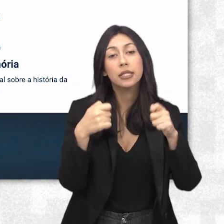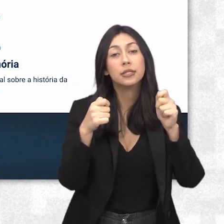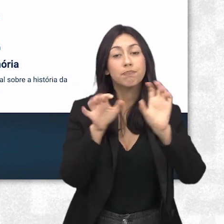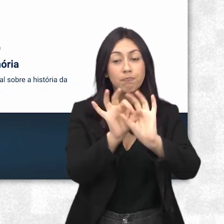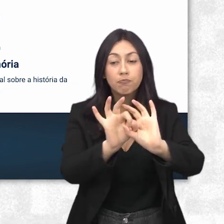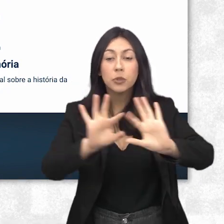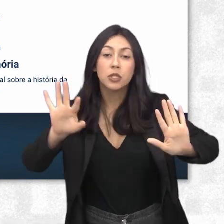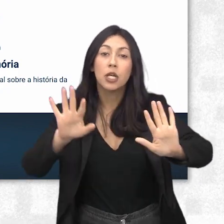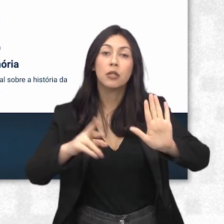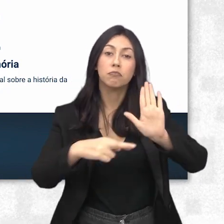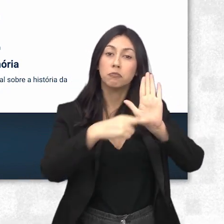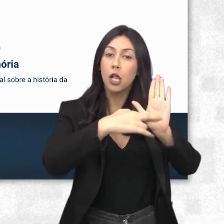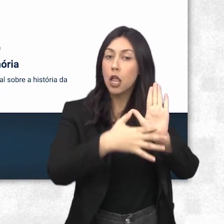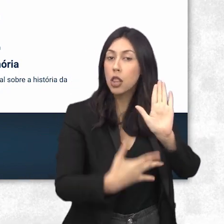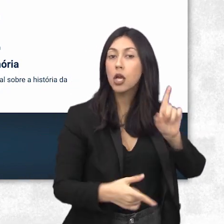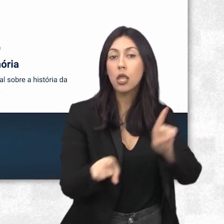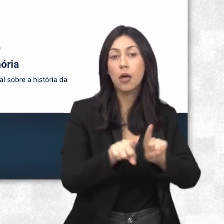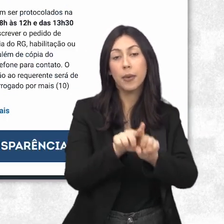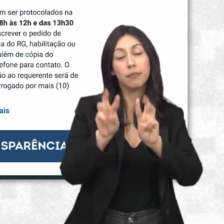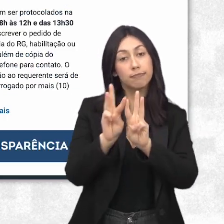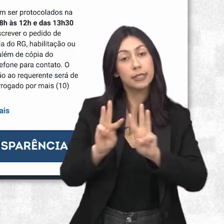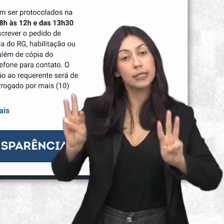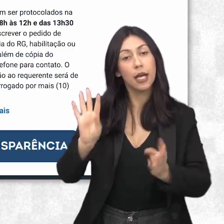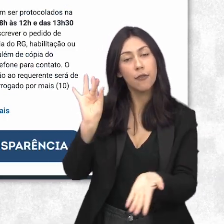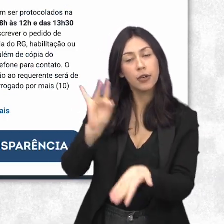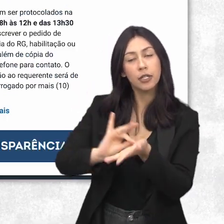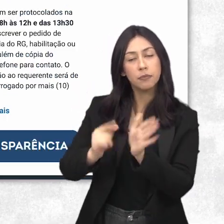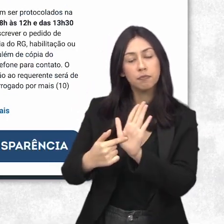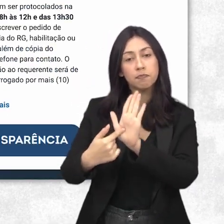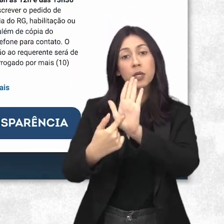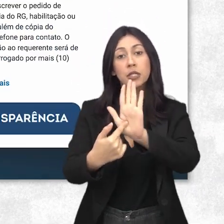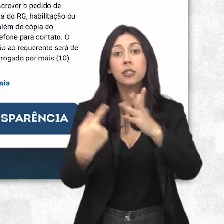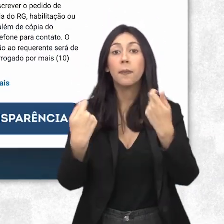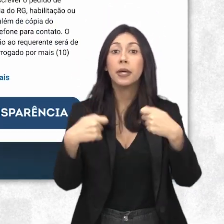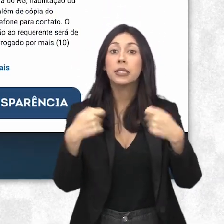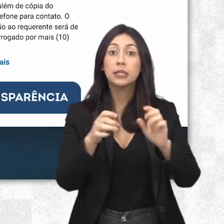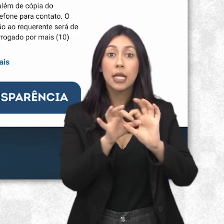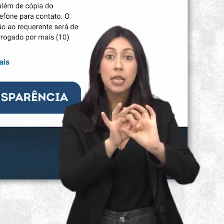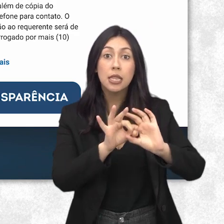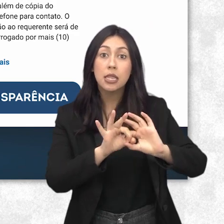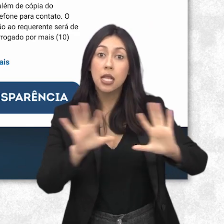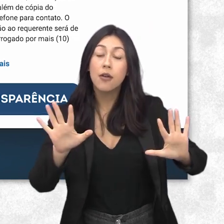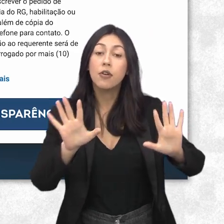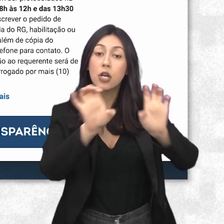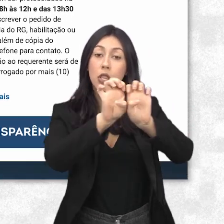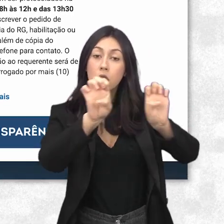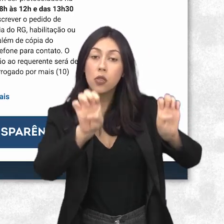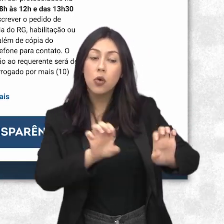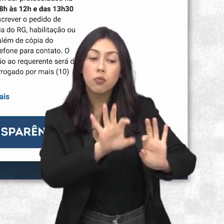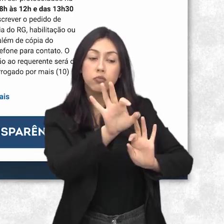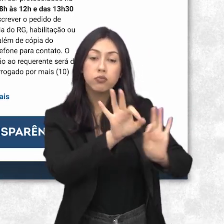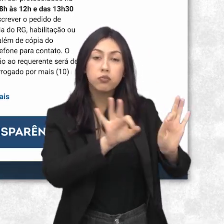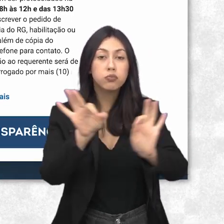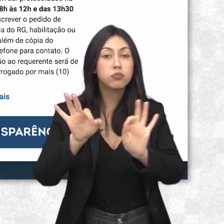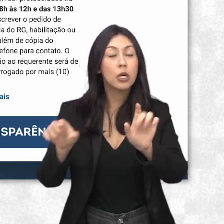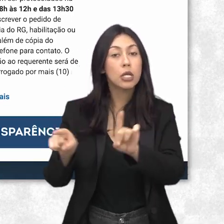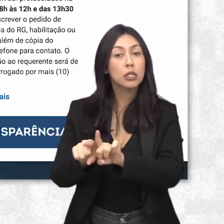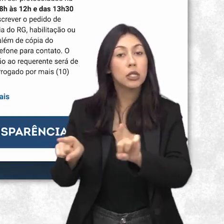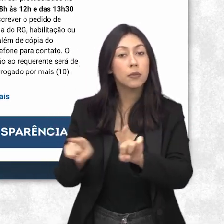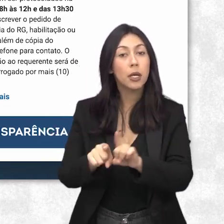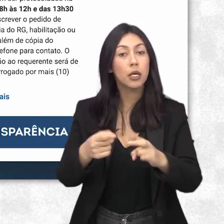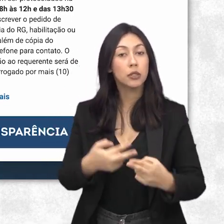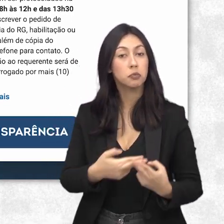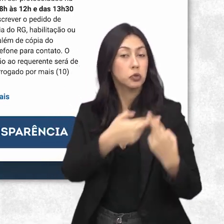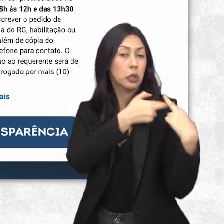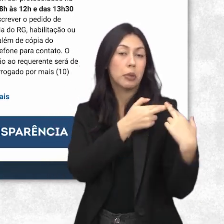por meio de relatórios e portais de transparência. Devem ser públicas a estrutura organizacional e as competências